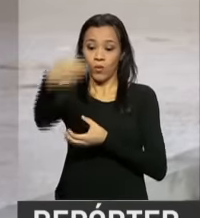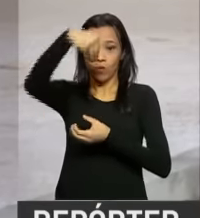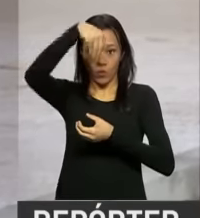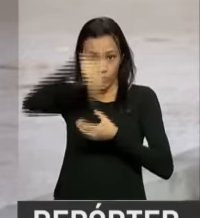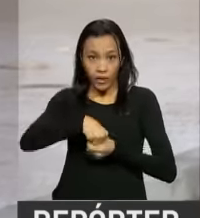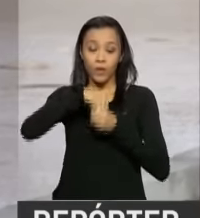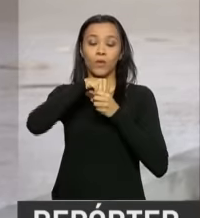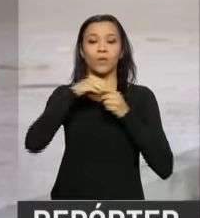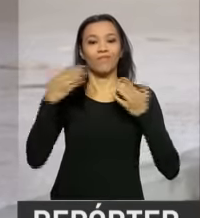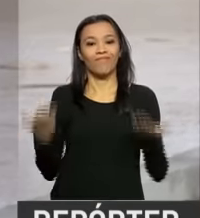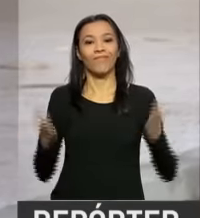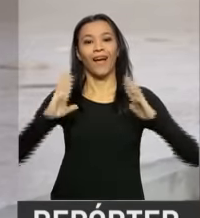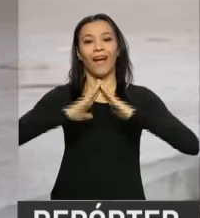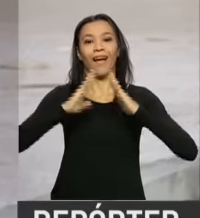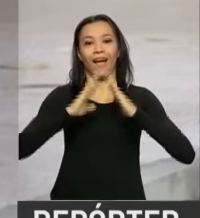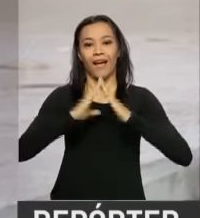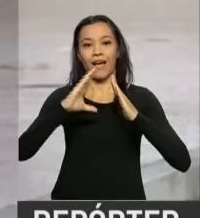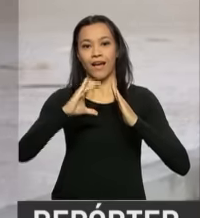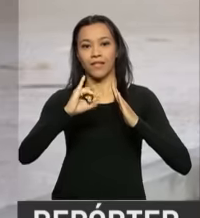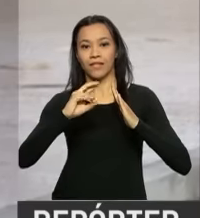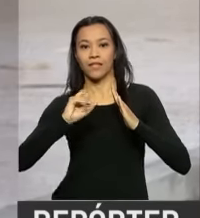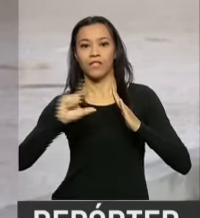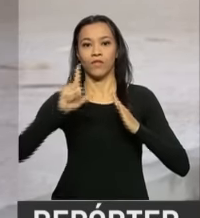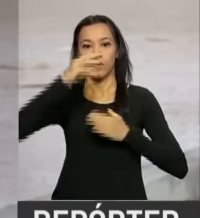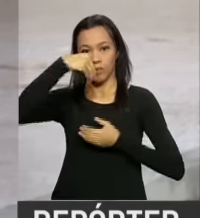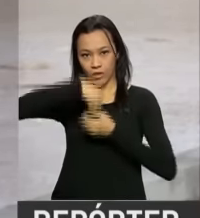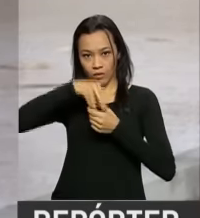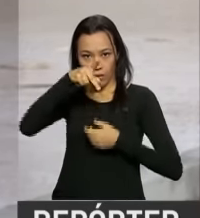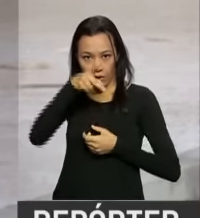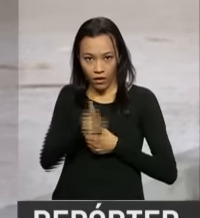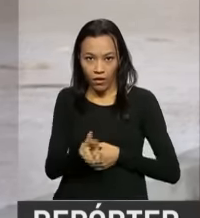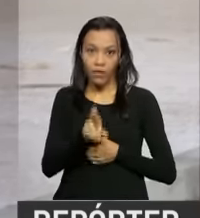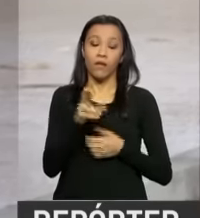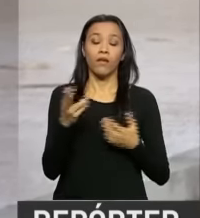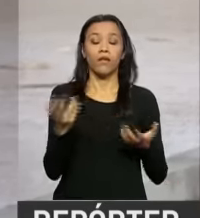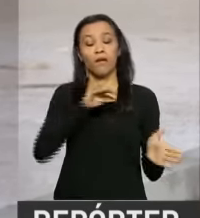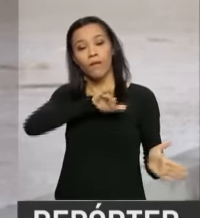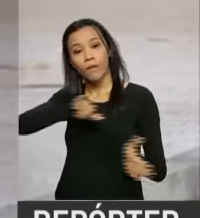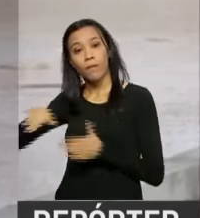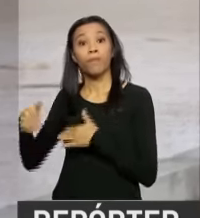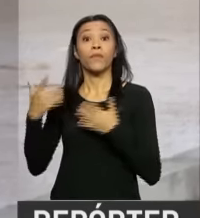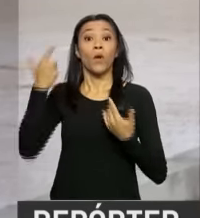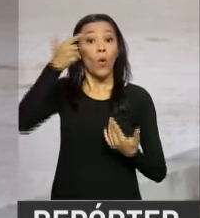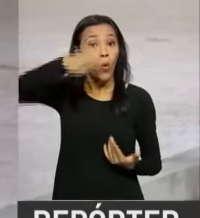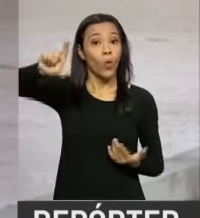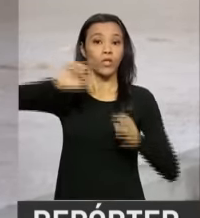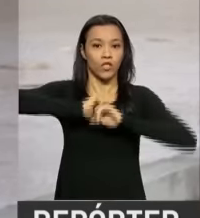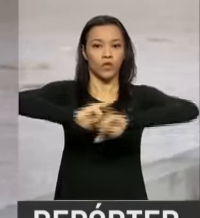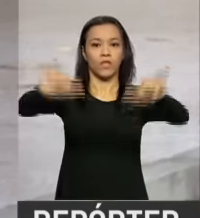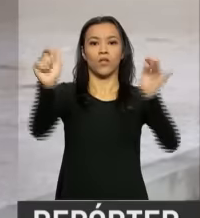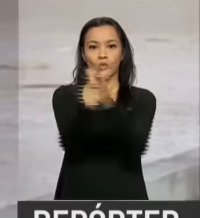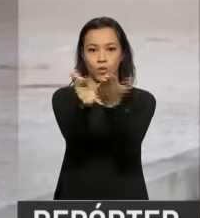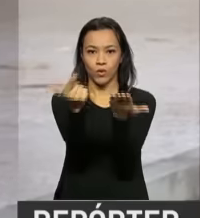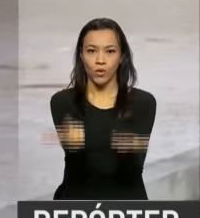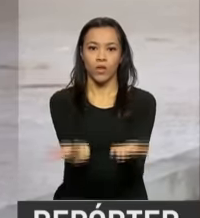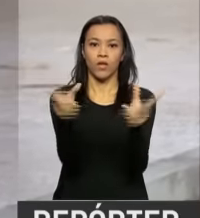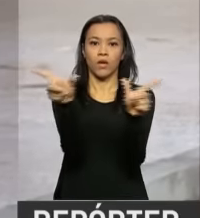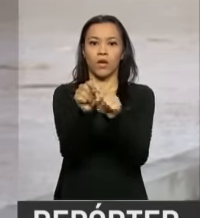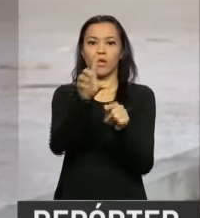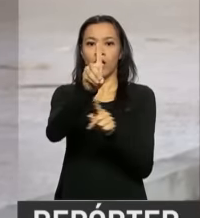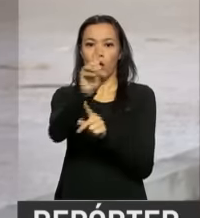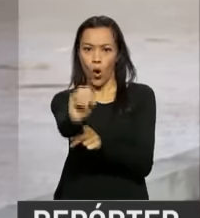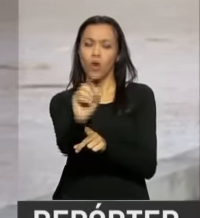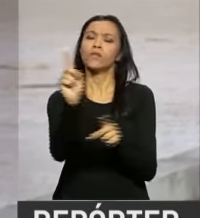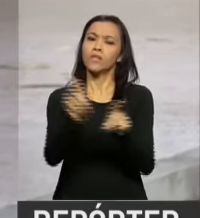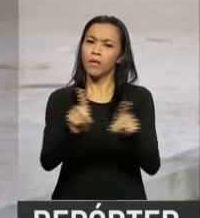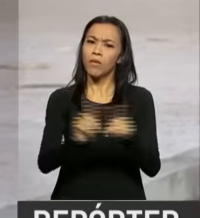à Casa Civil da Presidência da República. Olha, Jaime, também hoje, no Diário Oficial da União, foi publicada uma